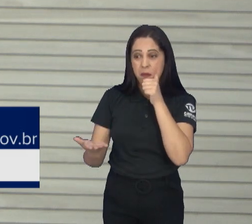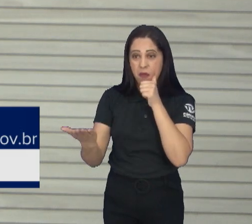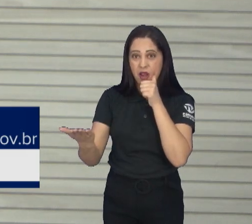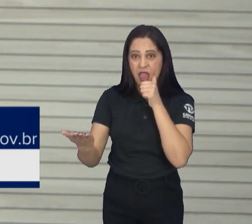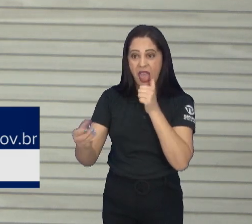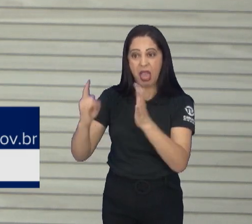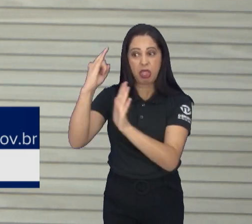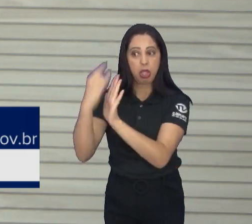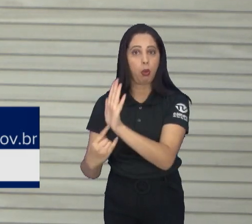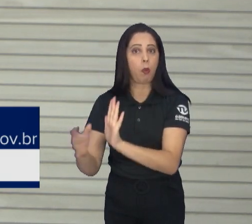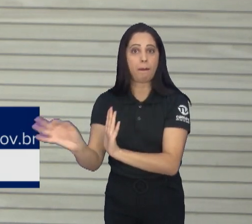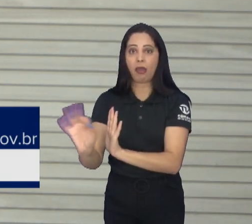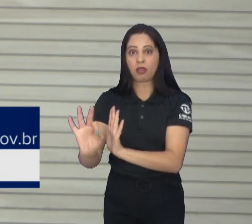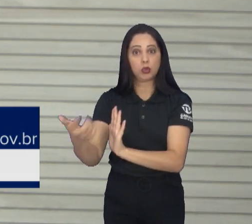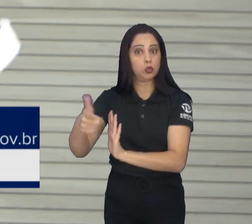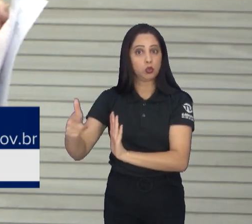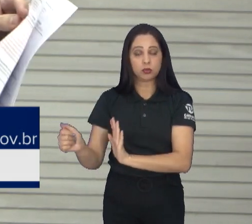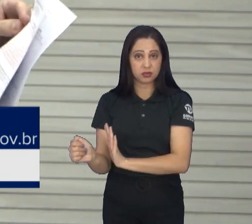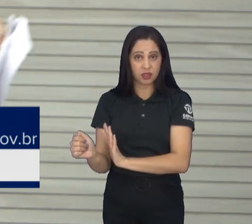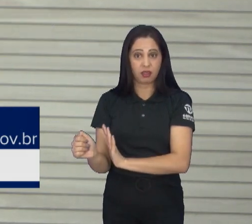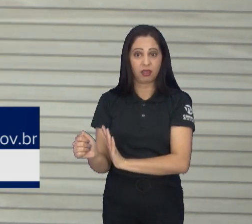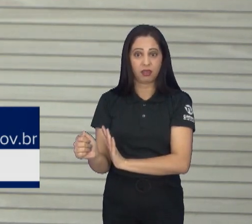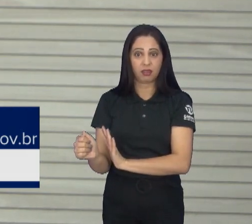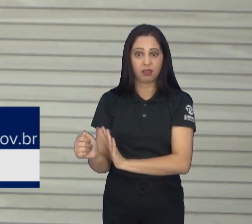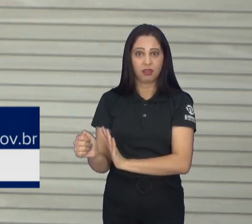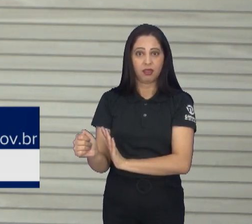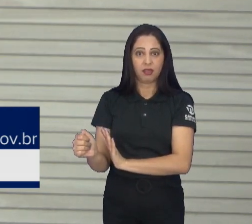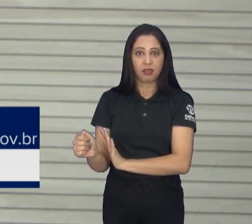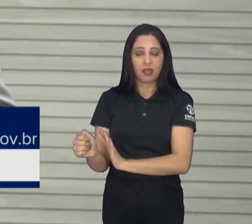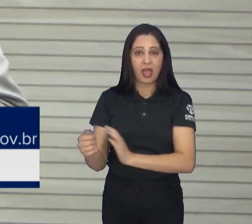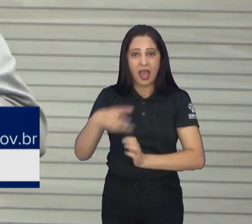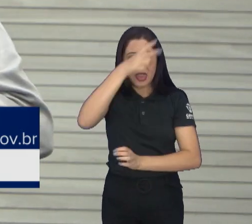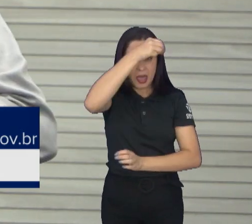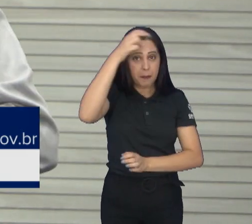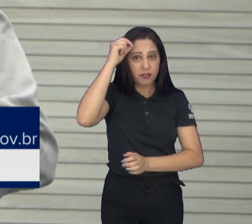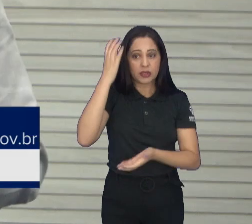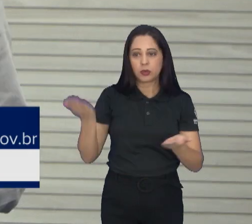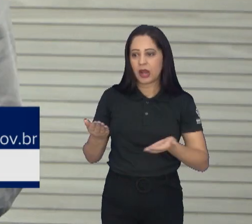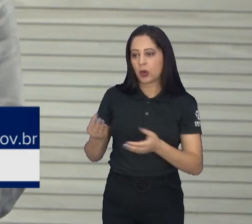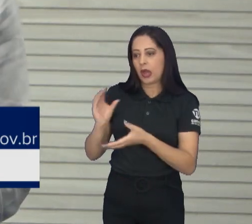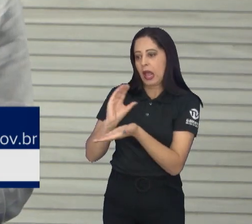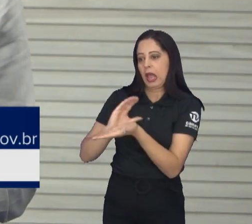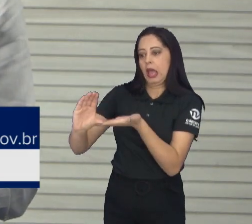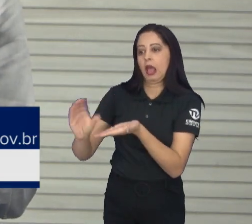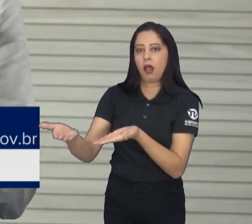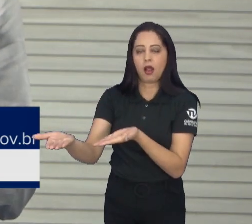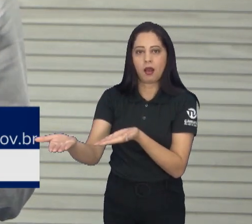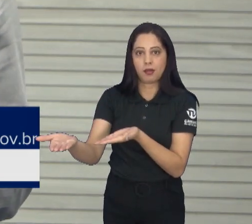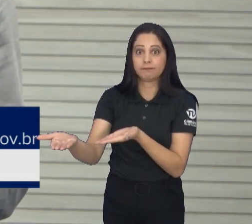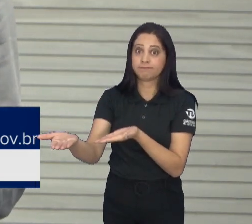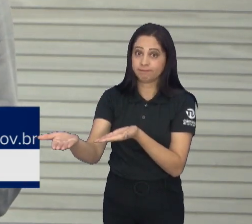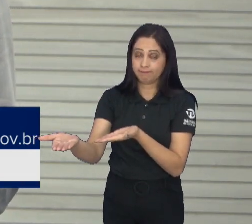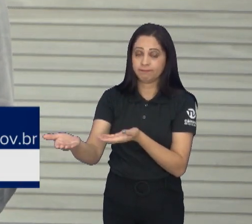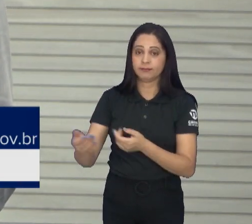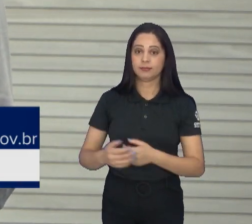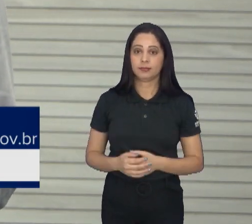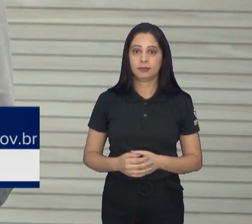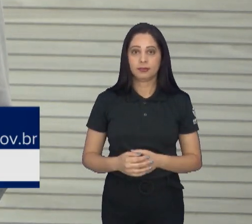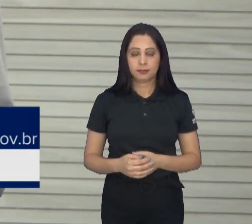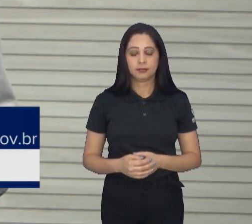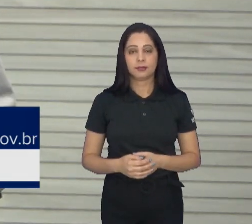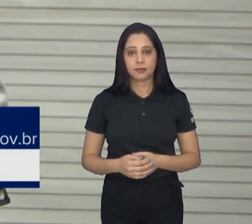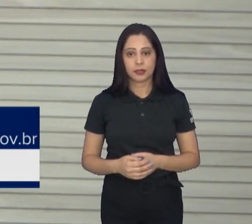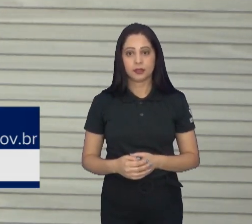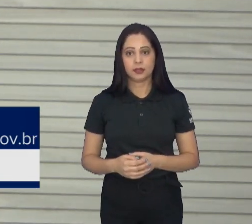pode indenizar essa área. Então, é o parecer jurídico da nossa casa. Mas mesmo quando a gente contratar um advogado para nos defender, e